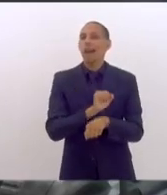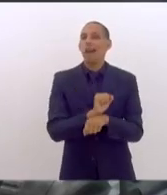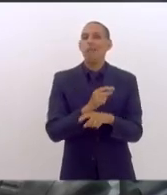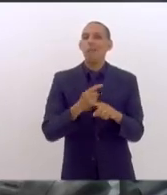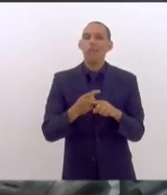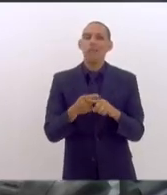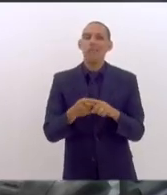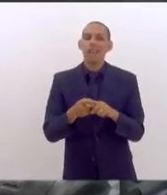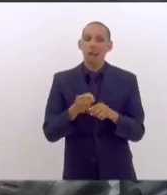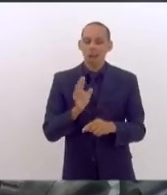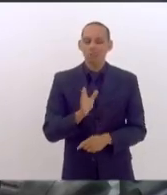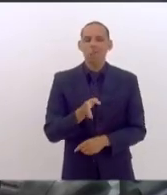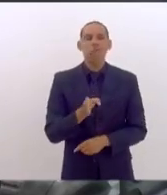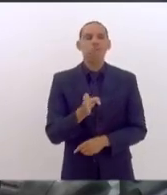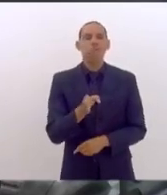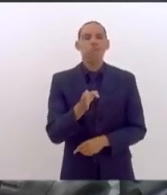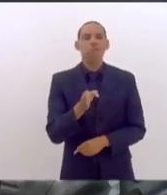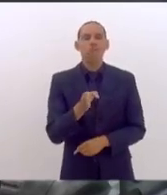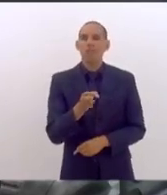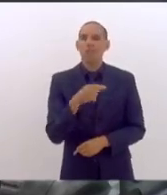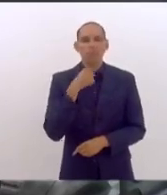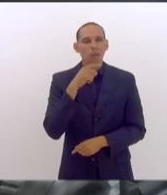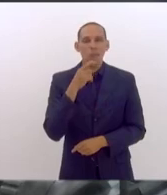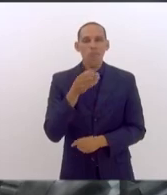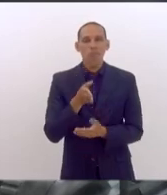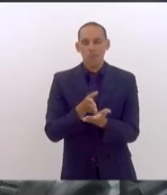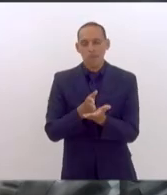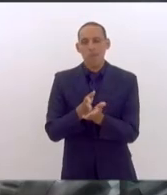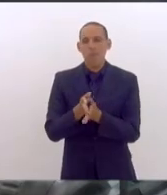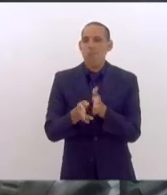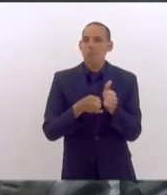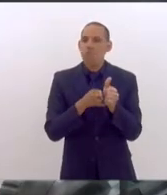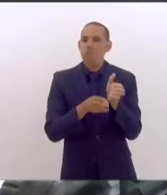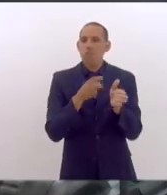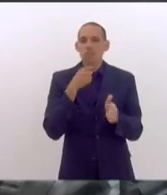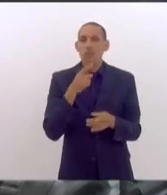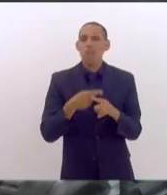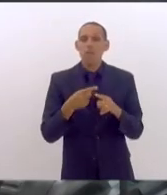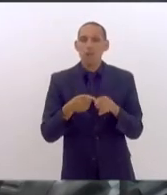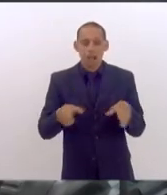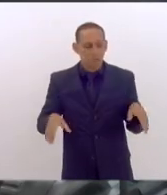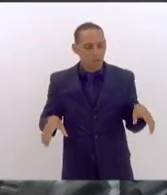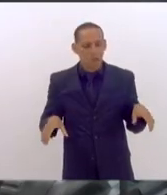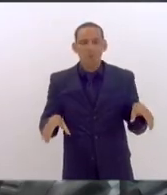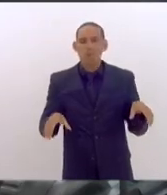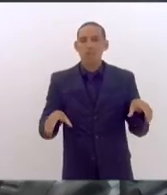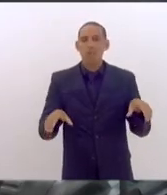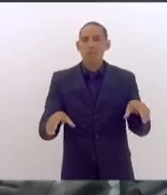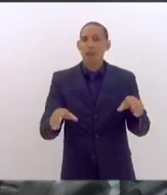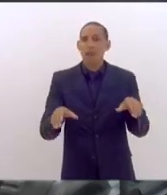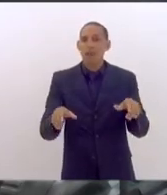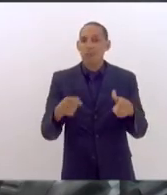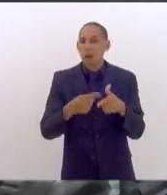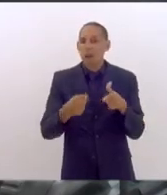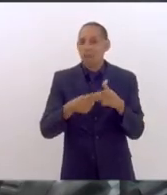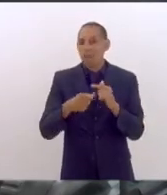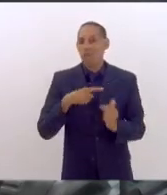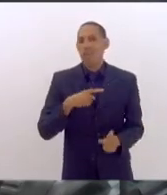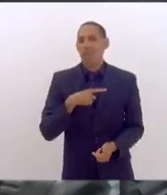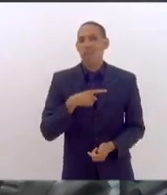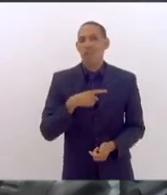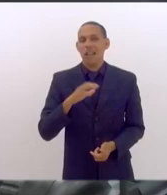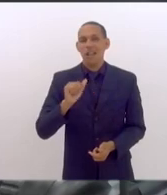porque não tem condição de dar continuidade do seu projeto em todas as canaletas estão todas elas comprometidas estão tem que ter um